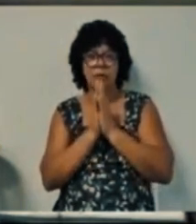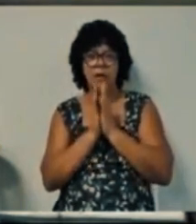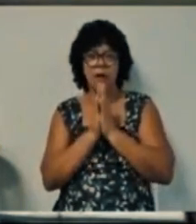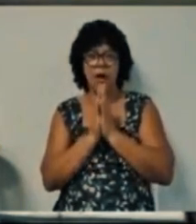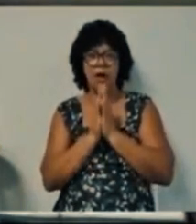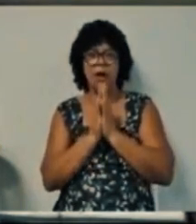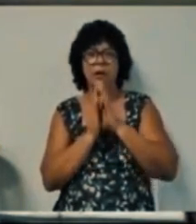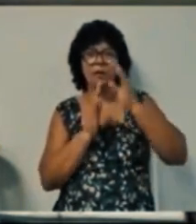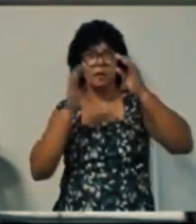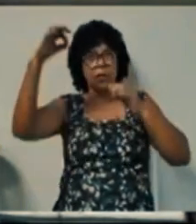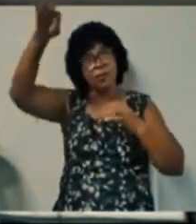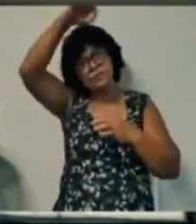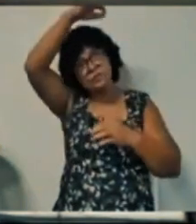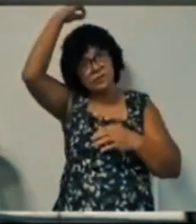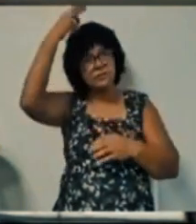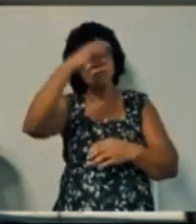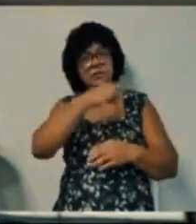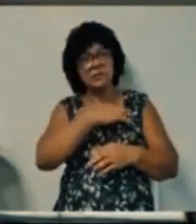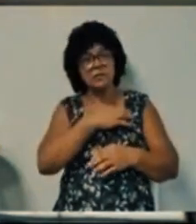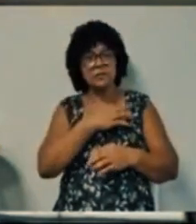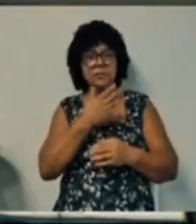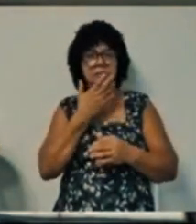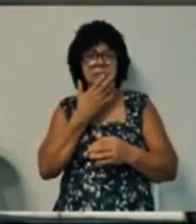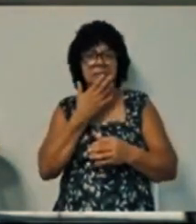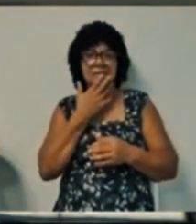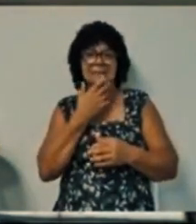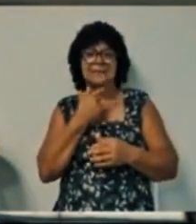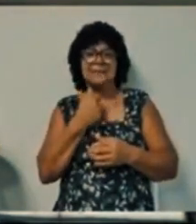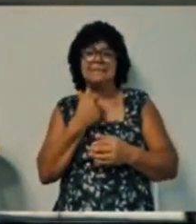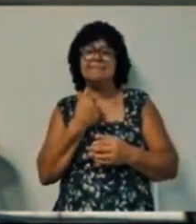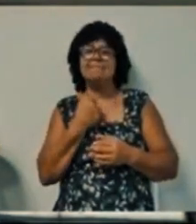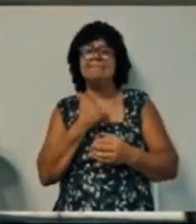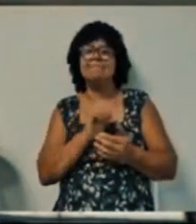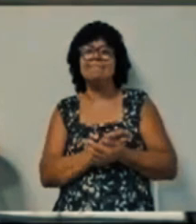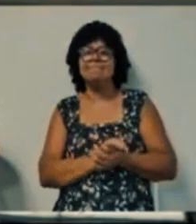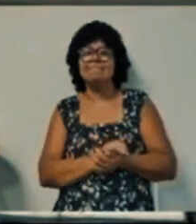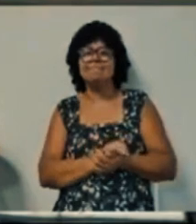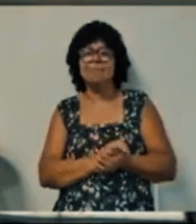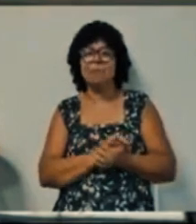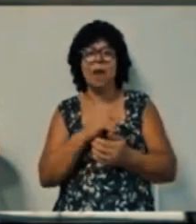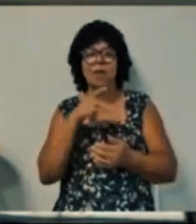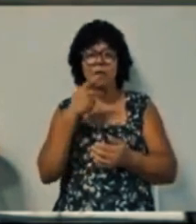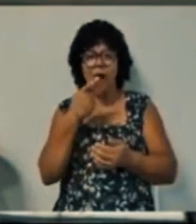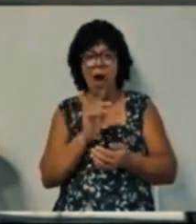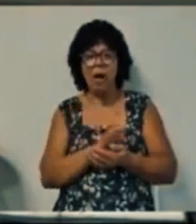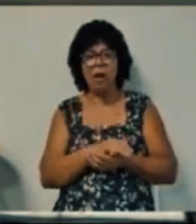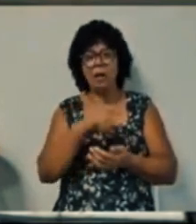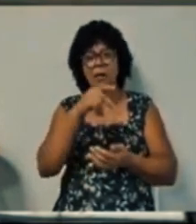essa família um estudo bíblico da palavra de Deus. Quando terminei de orar, eu disse: